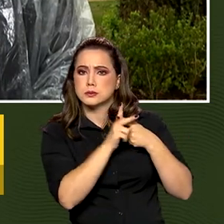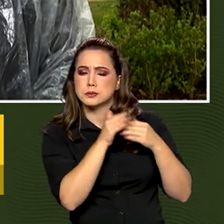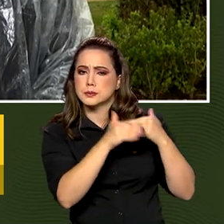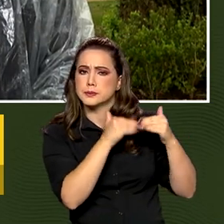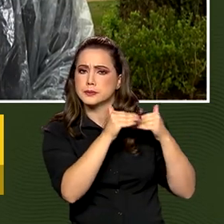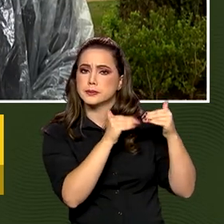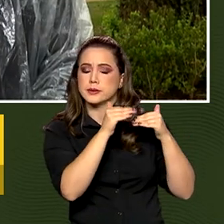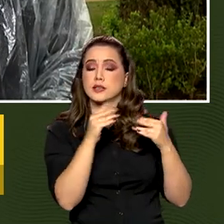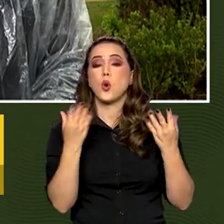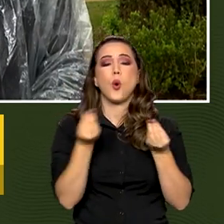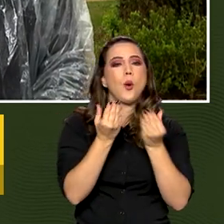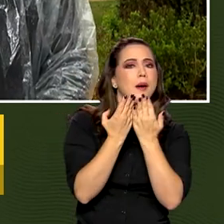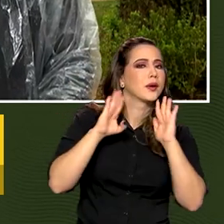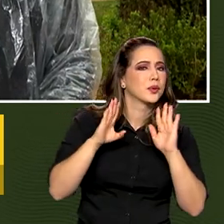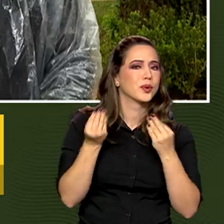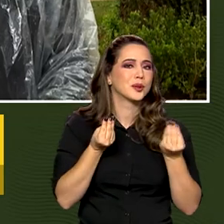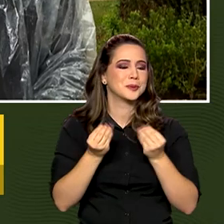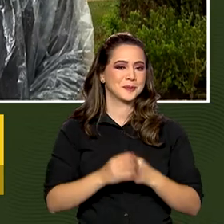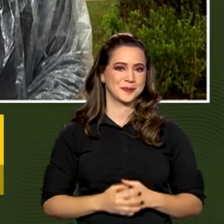Bom dia para você.